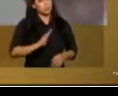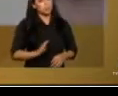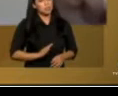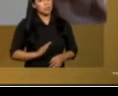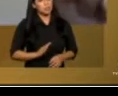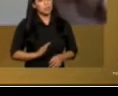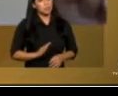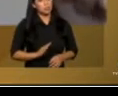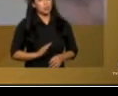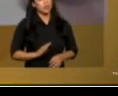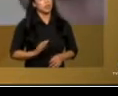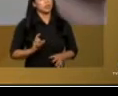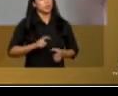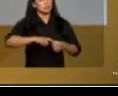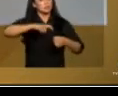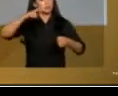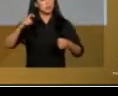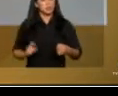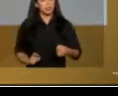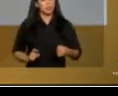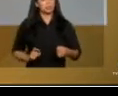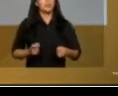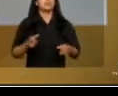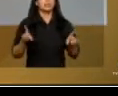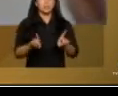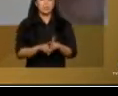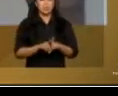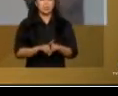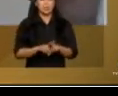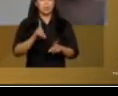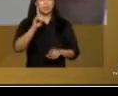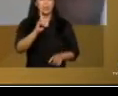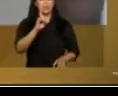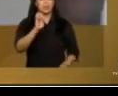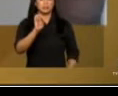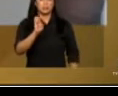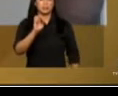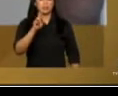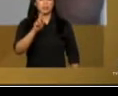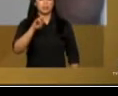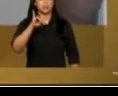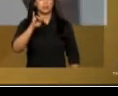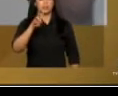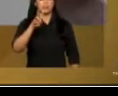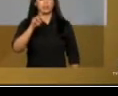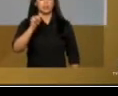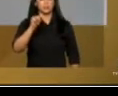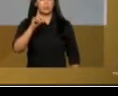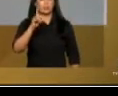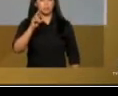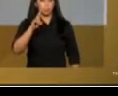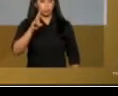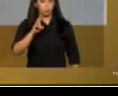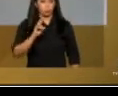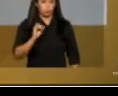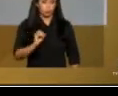e também, importante, em derivados. Então, quando eu vejo, diz o engenheiro, um país como o Brasil ainda dependente